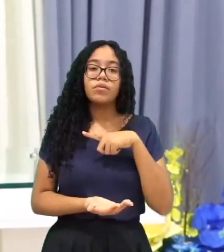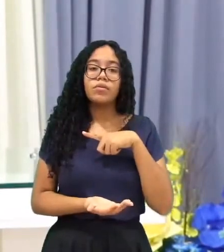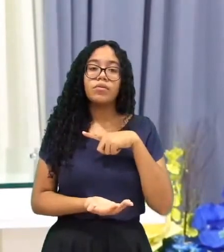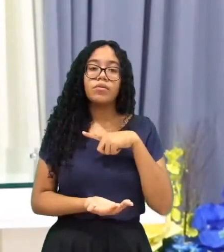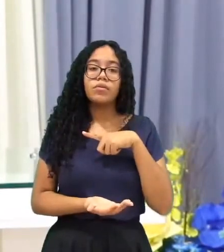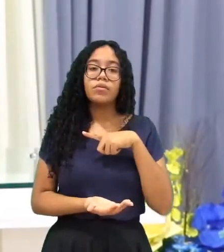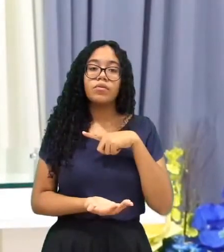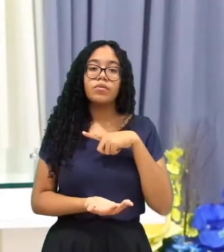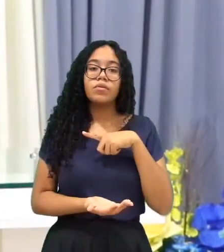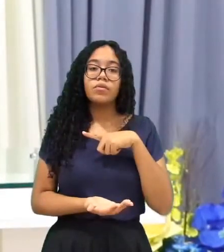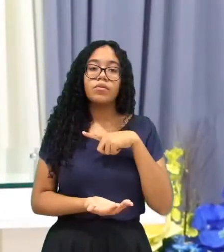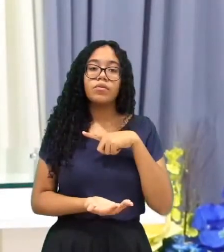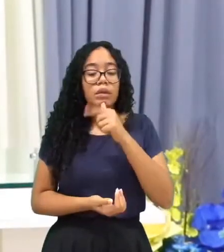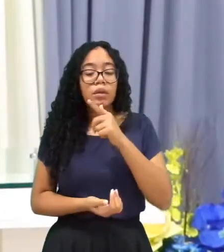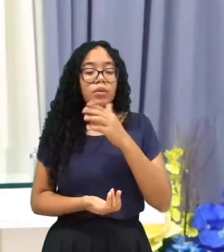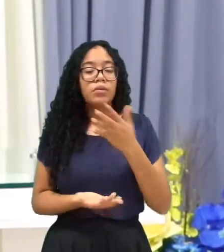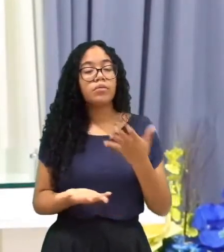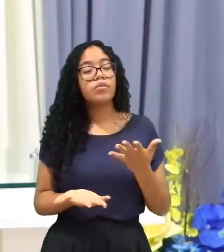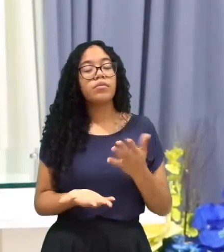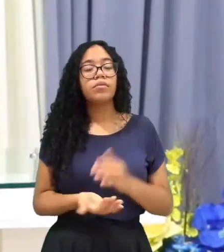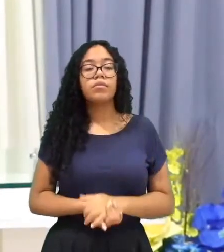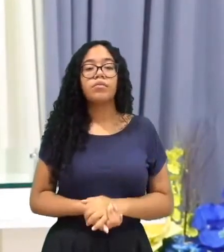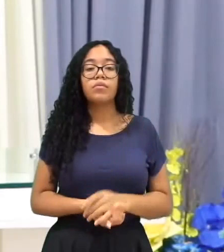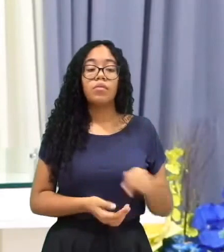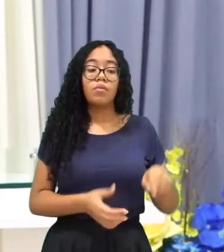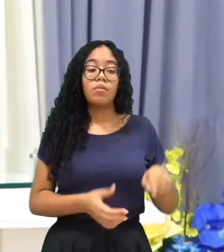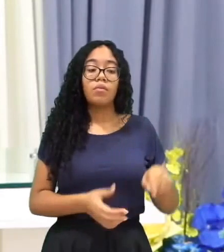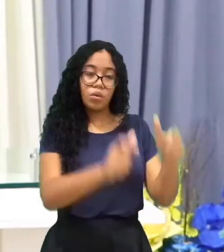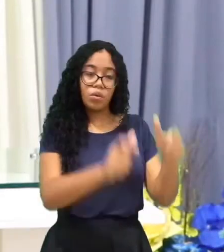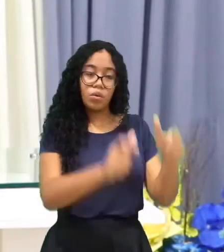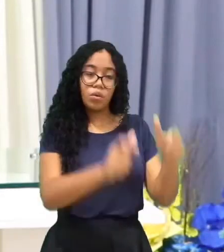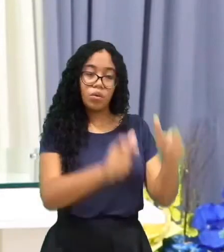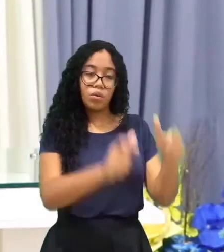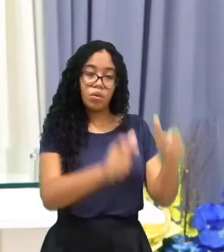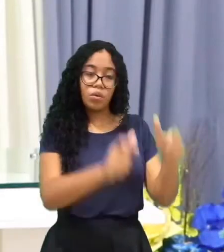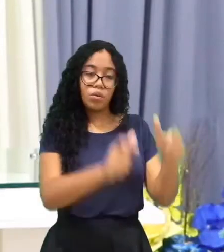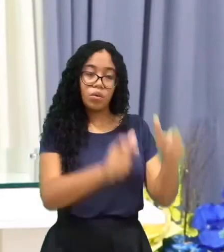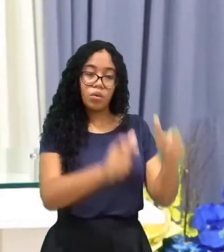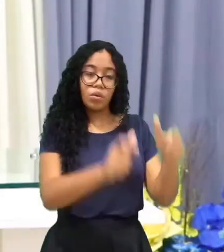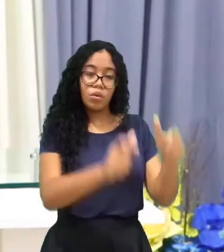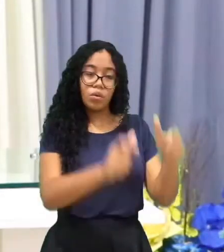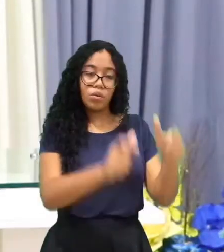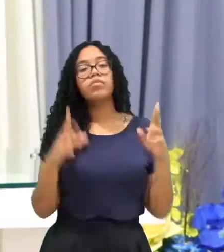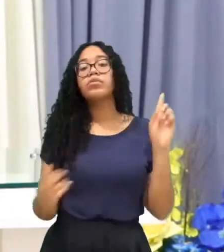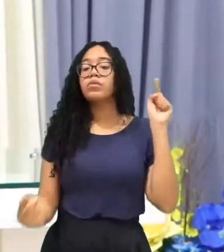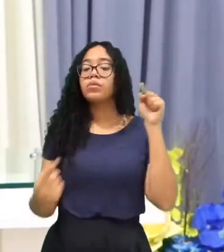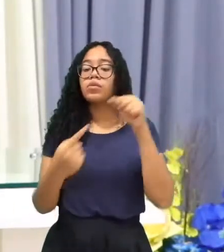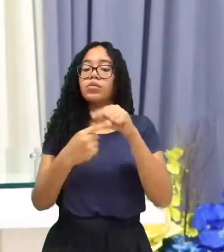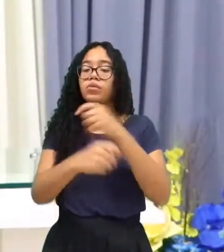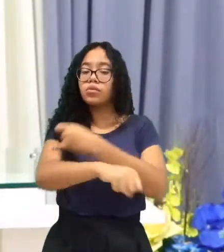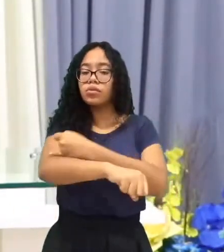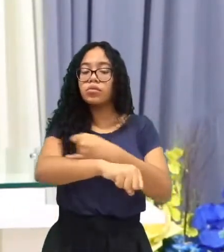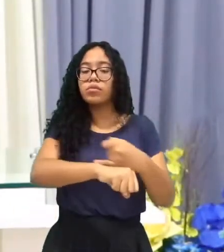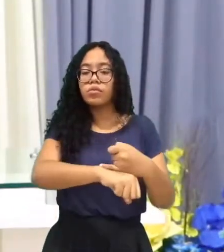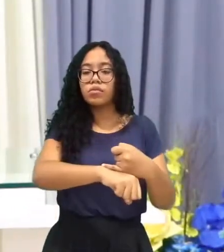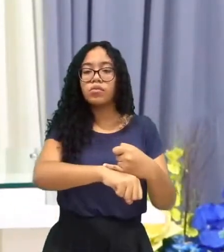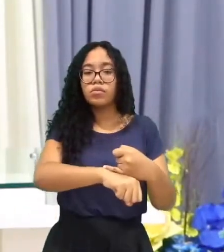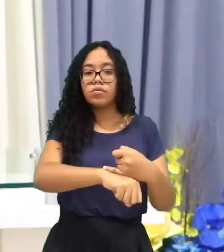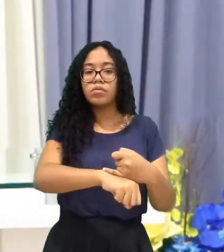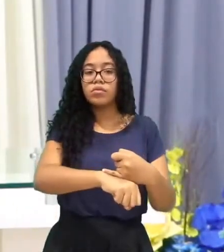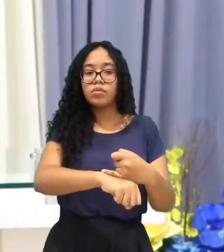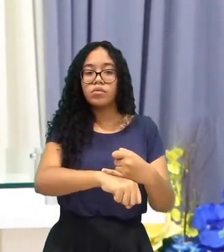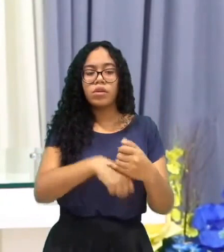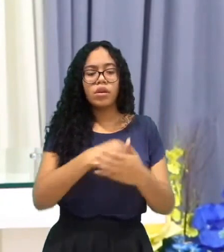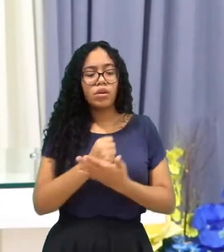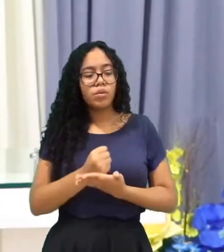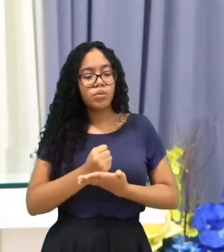vinham a beber. Ali o lugar onde o bebedouro das ovelhas. O objetivo de Jacó era dar uma